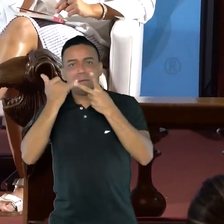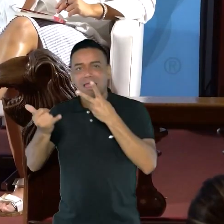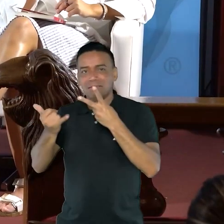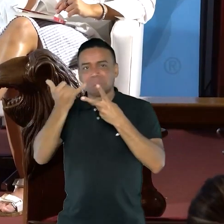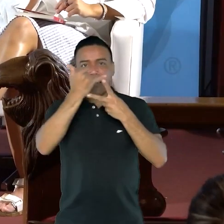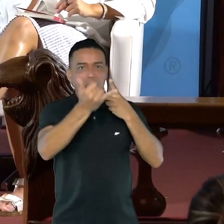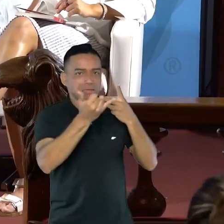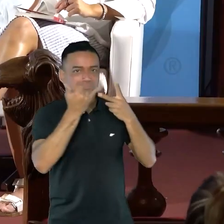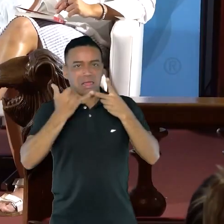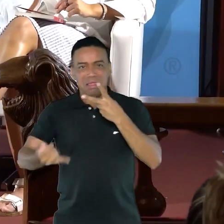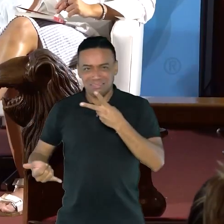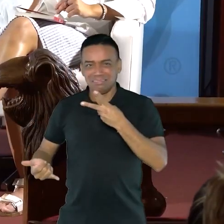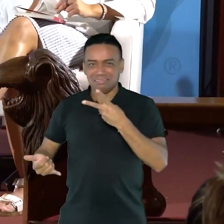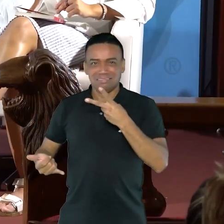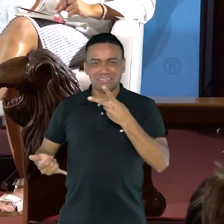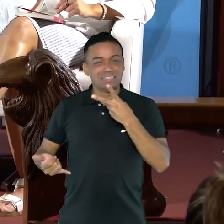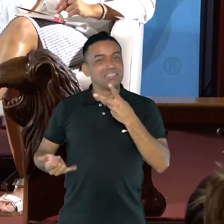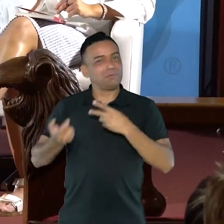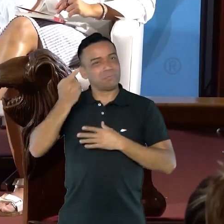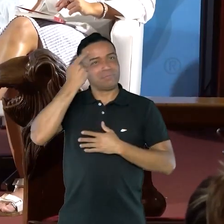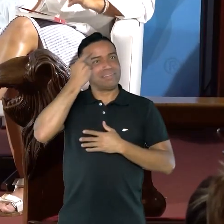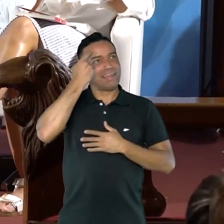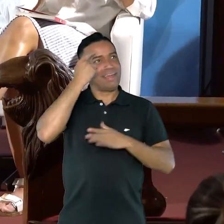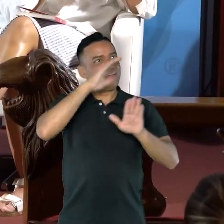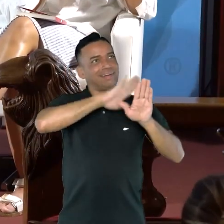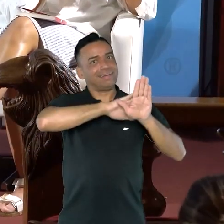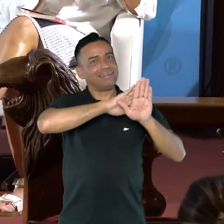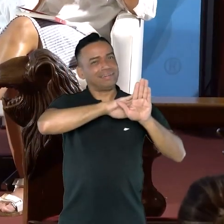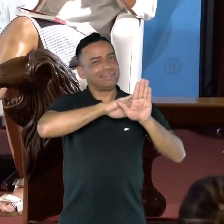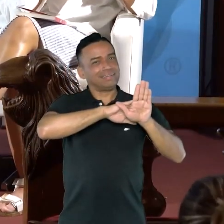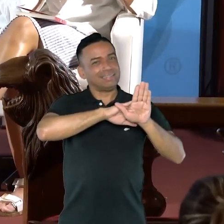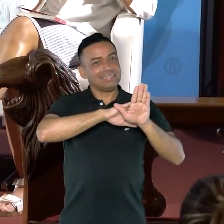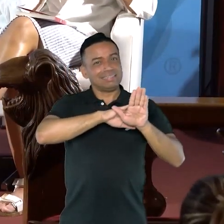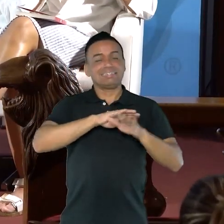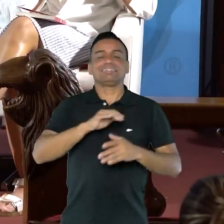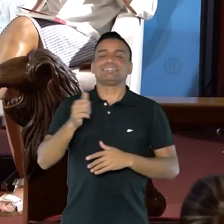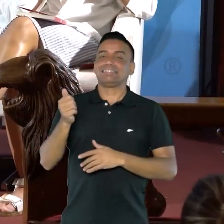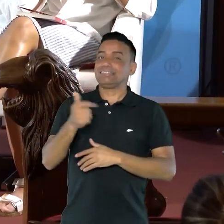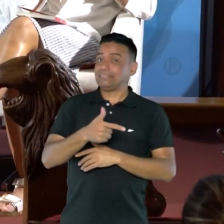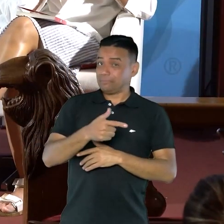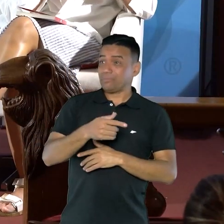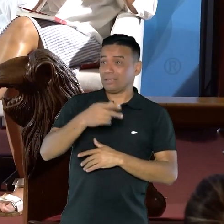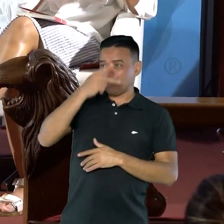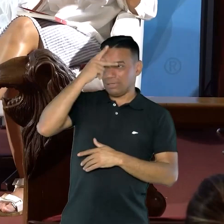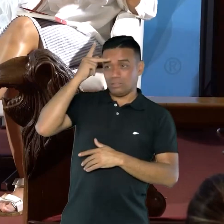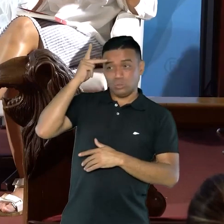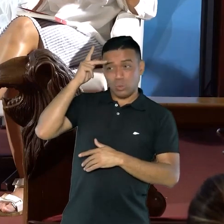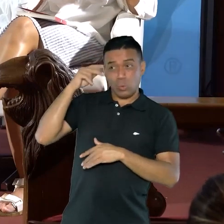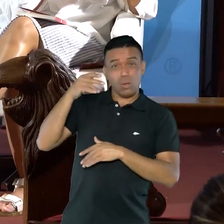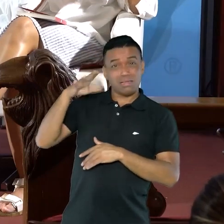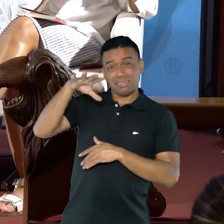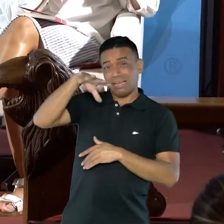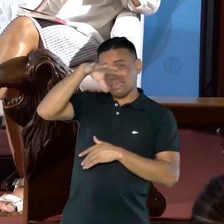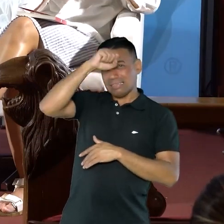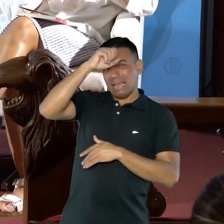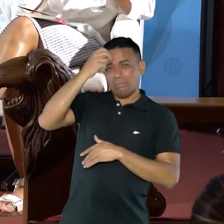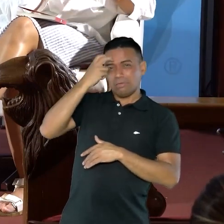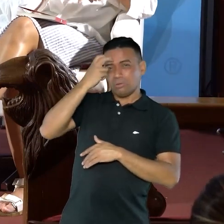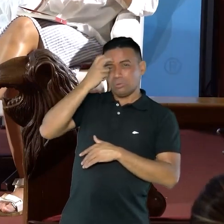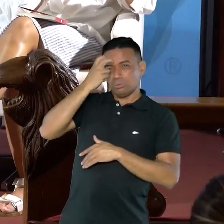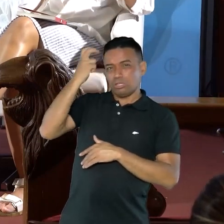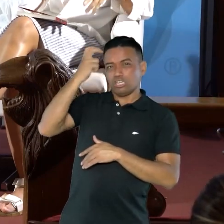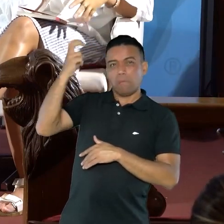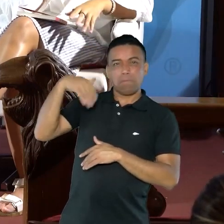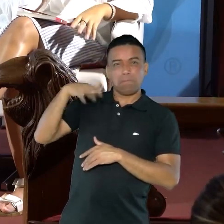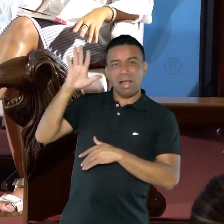passa muito por isso, né? Essa ideia de que tem alguém que sabe mais e melhor do que você mesmo sobre